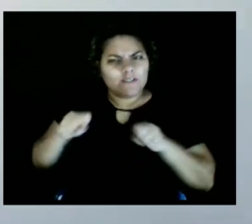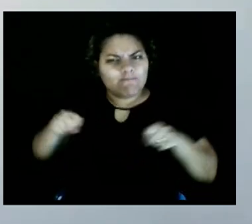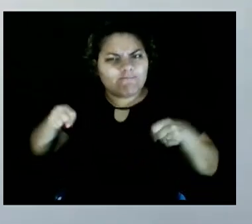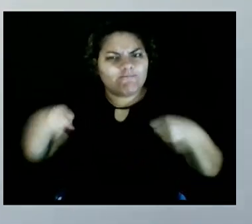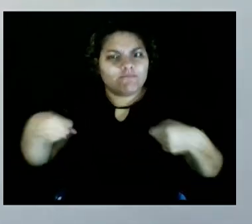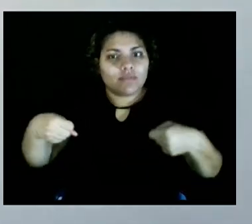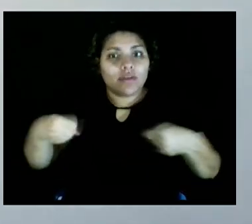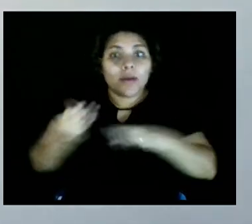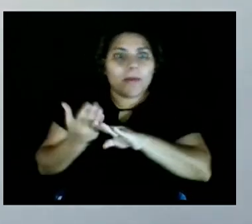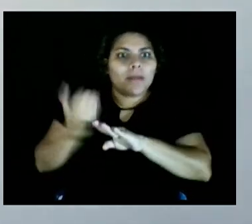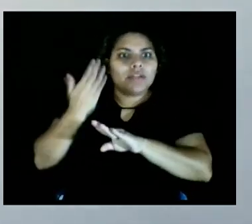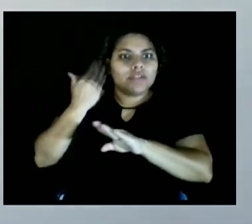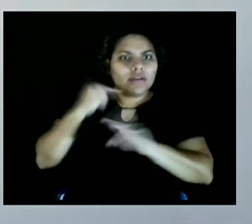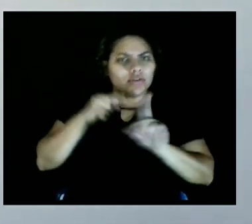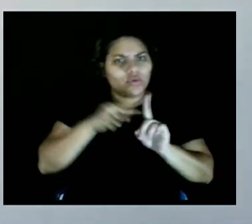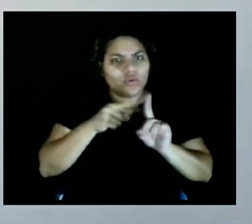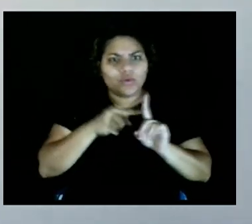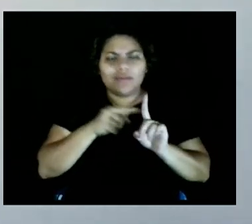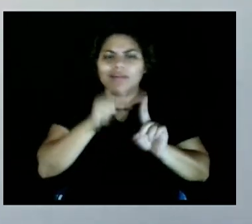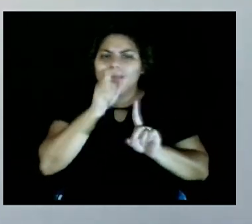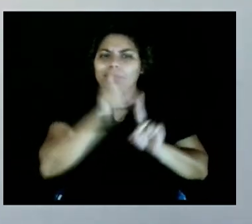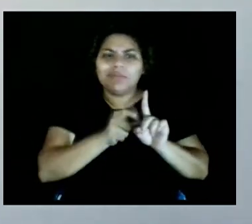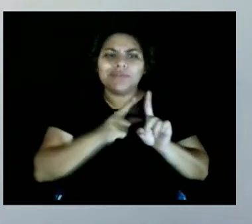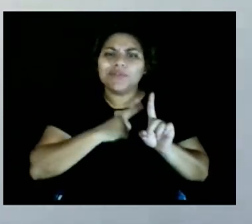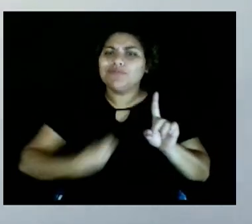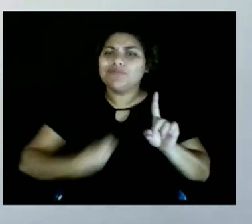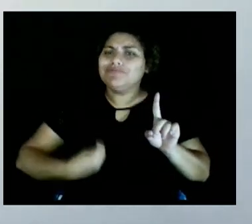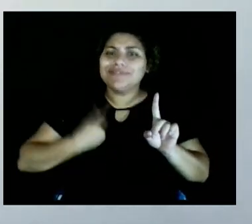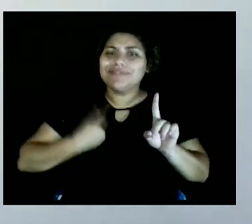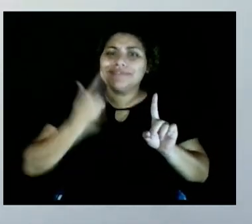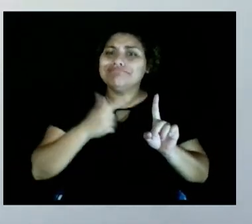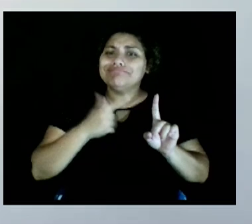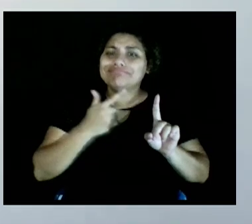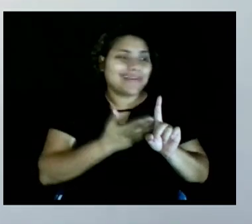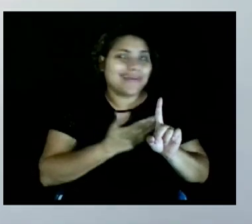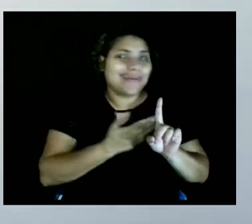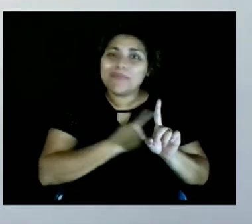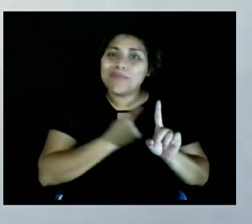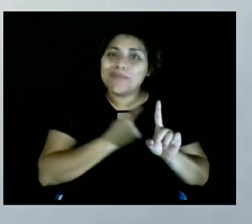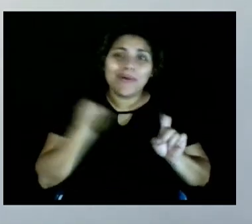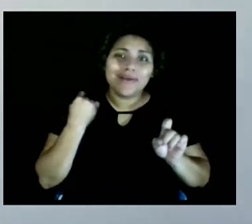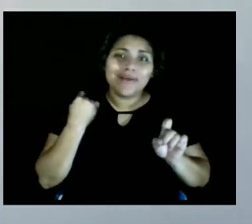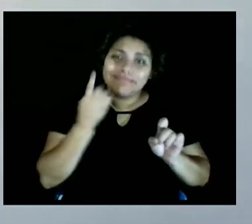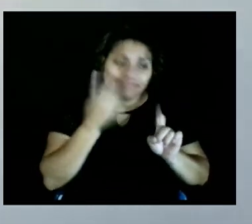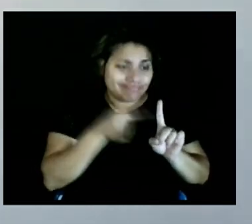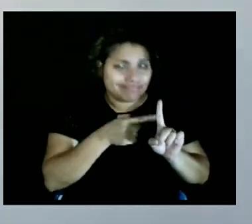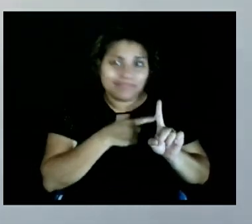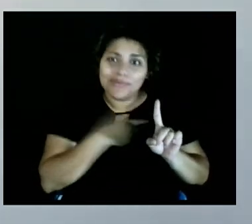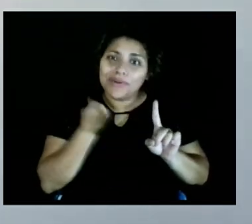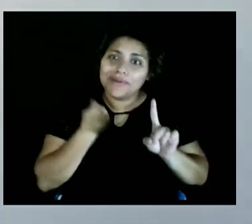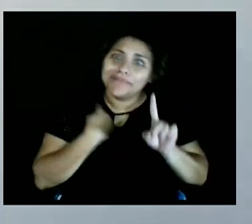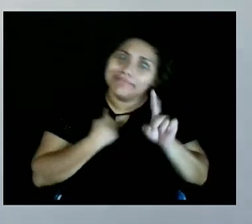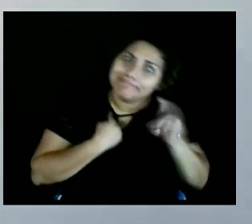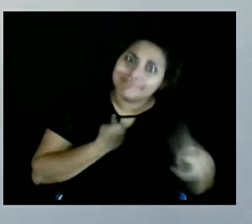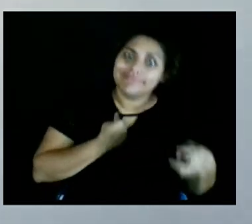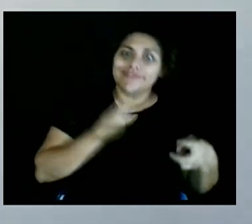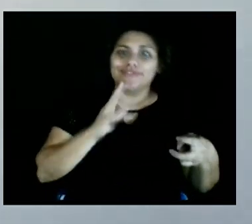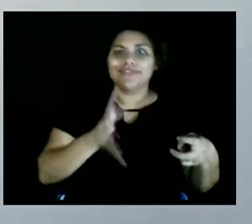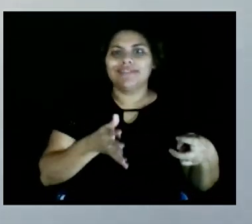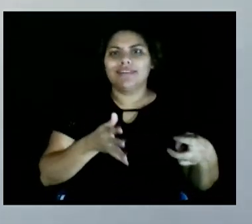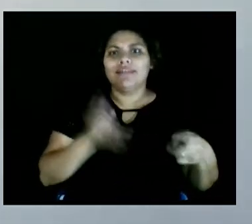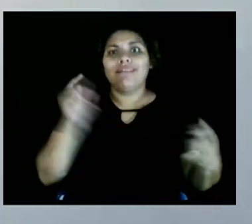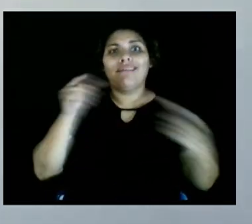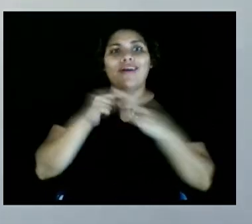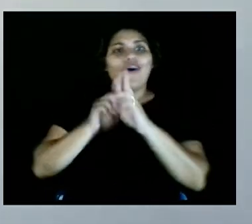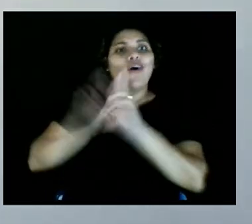Opa, mas essa pessoa hoje não existe mais, né? Ou seja, faz uma correlação com coisas que são